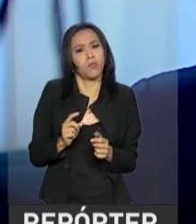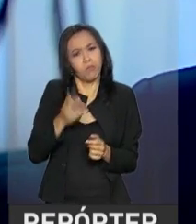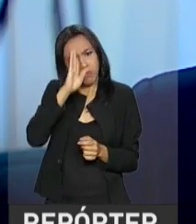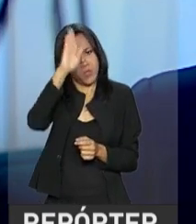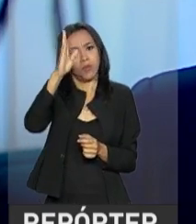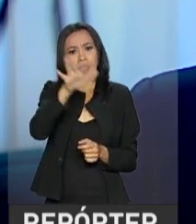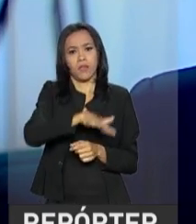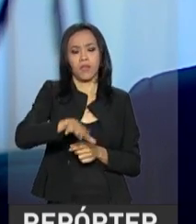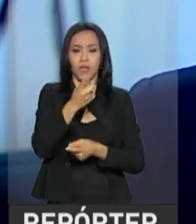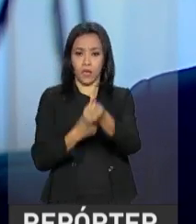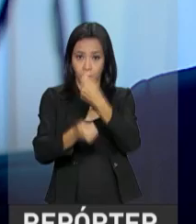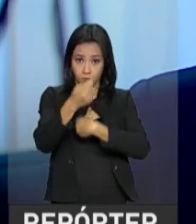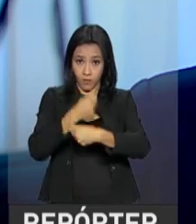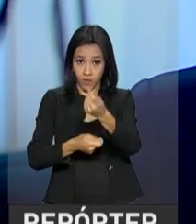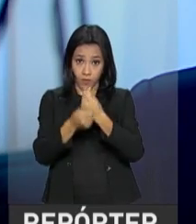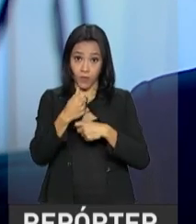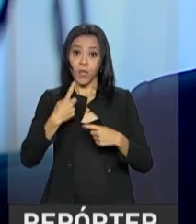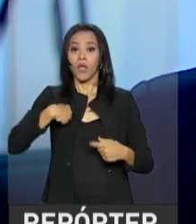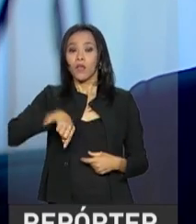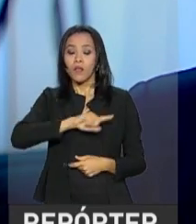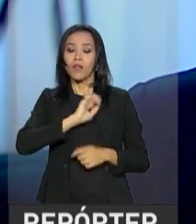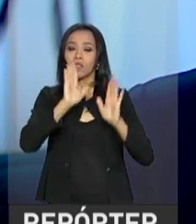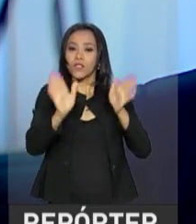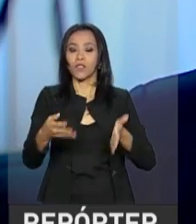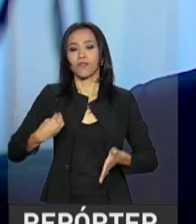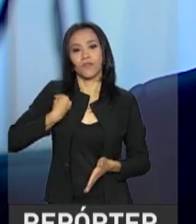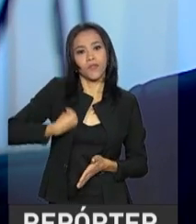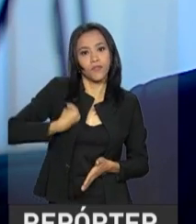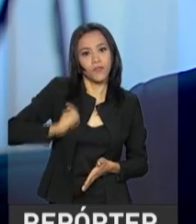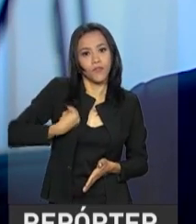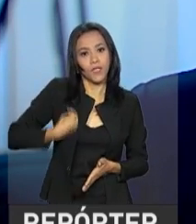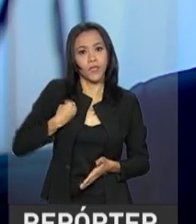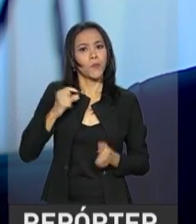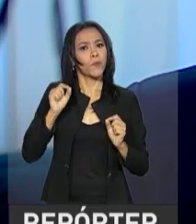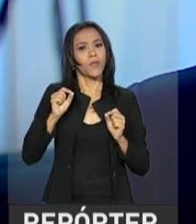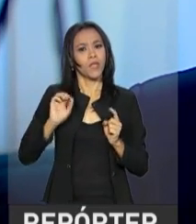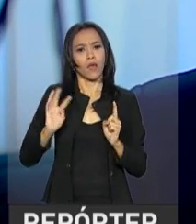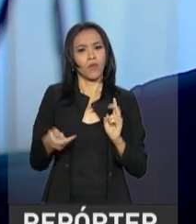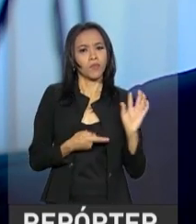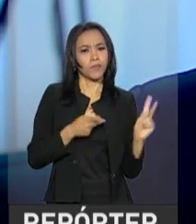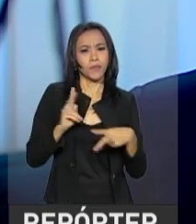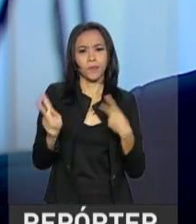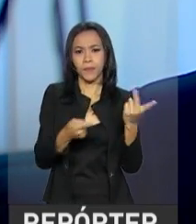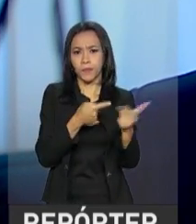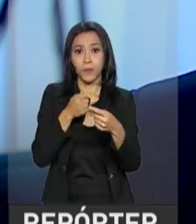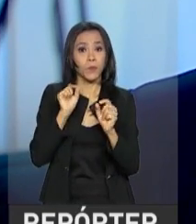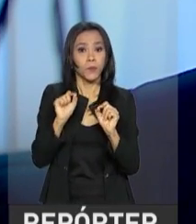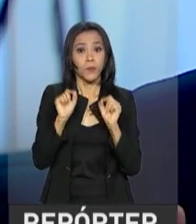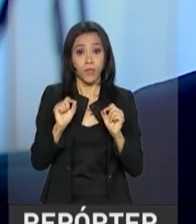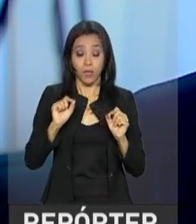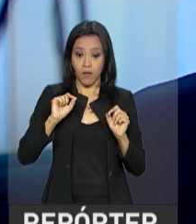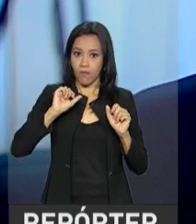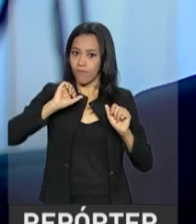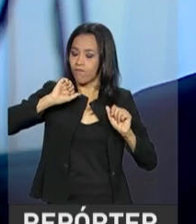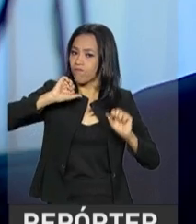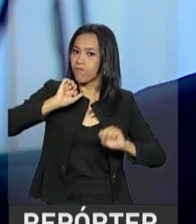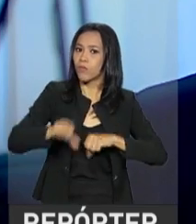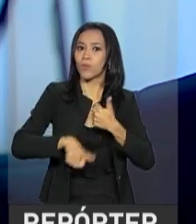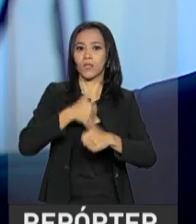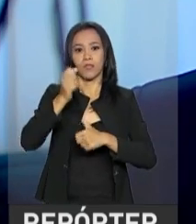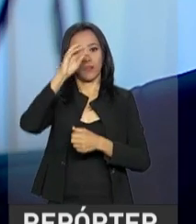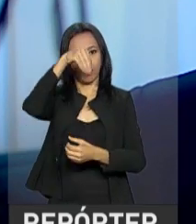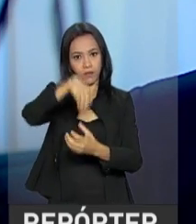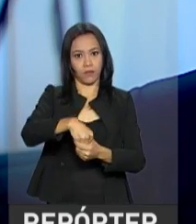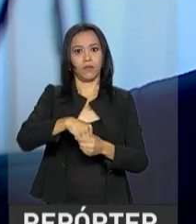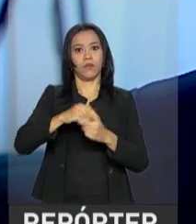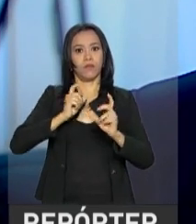estamos eh vivendo as consequências de mudanças Profundas que fizemos em todo o quadro regulatório